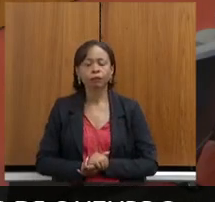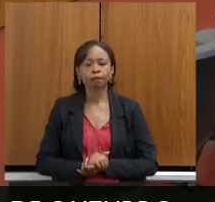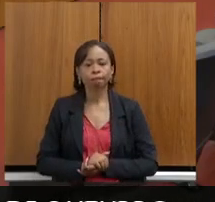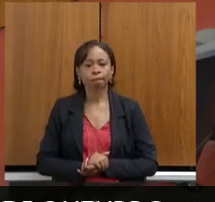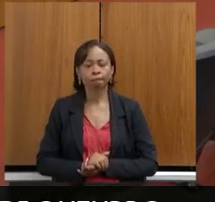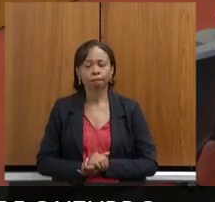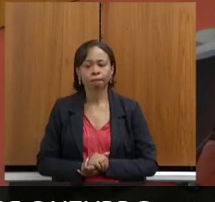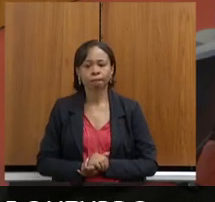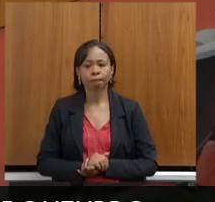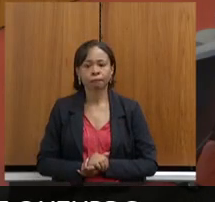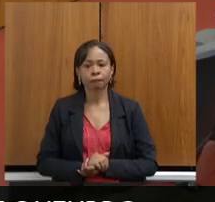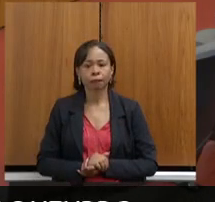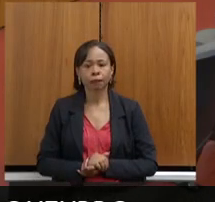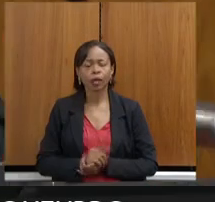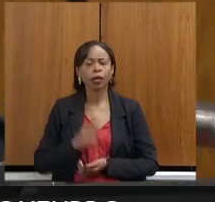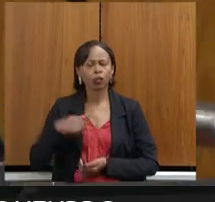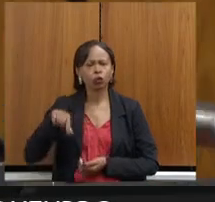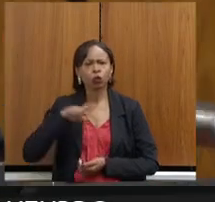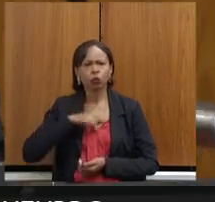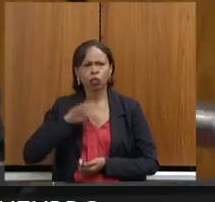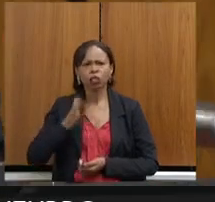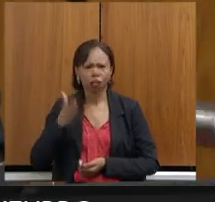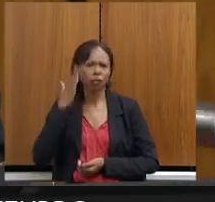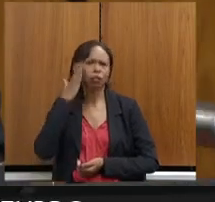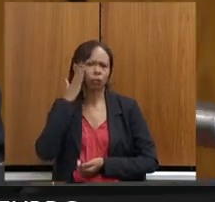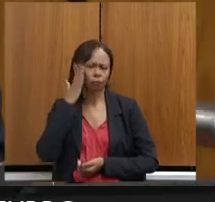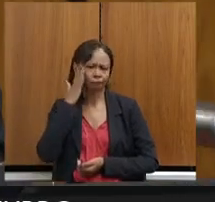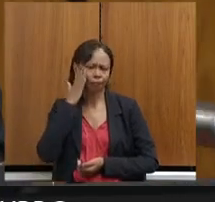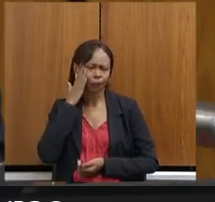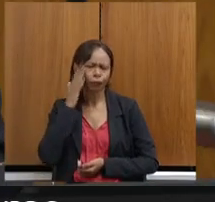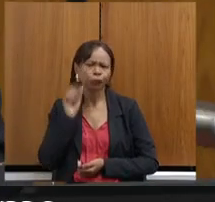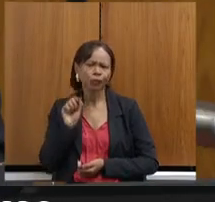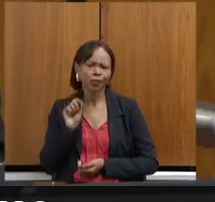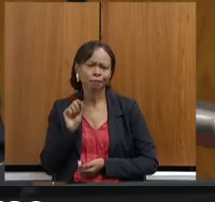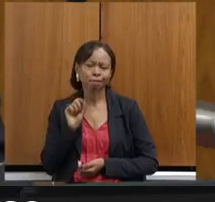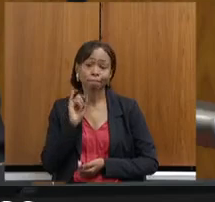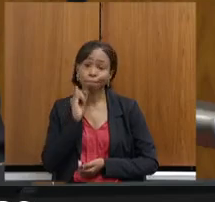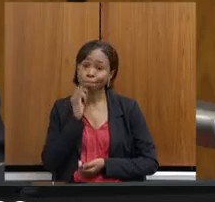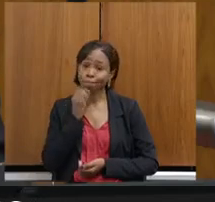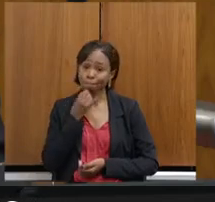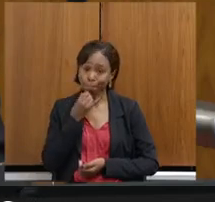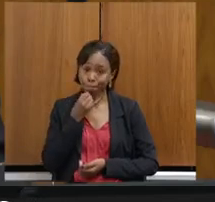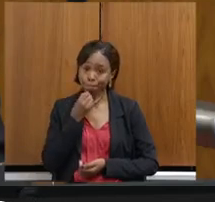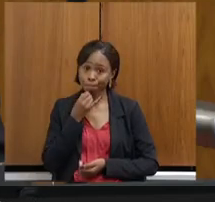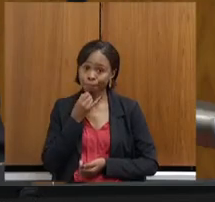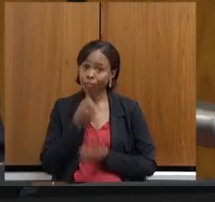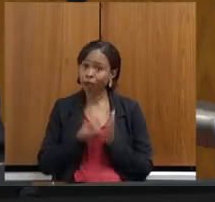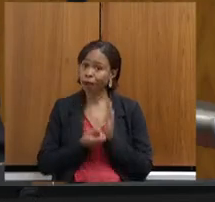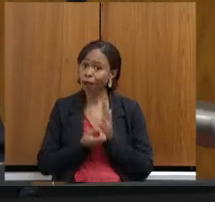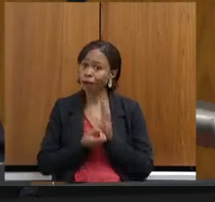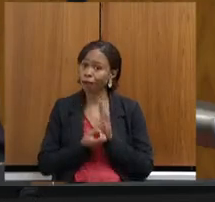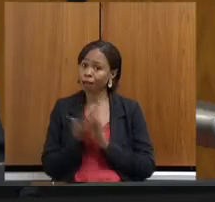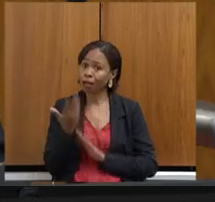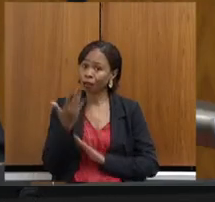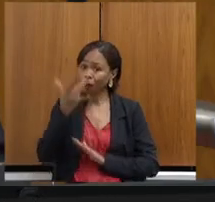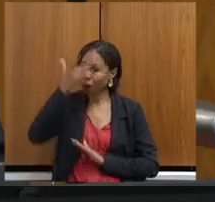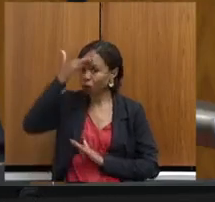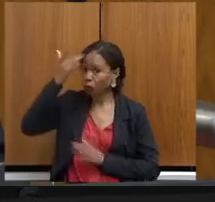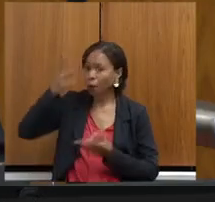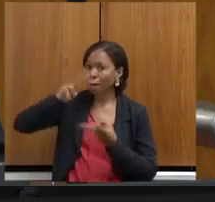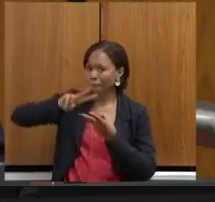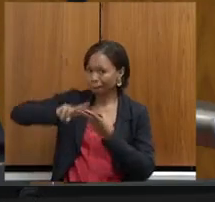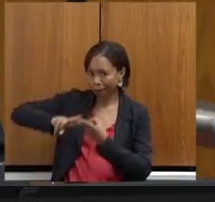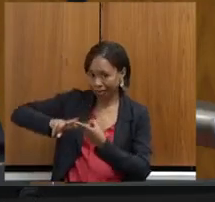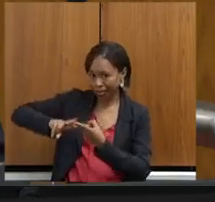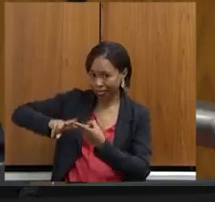secretário nós sabemos que infelizmente muitos presos continuam a comandar